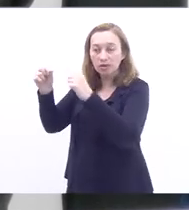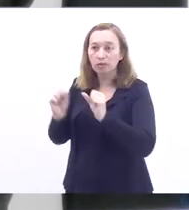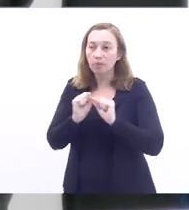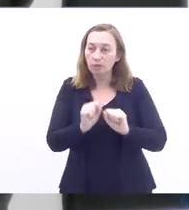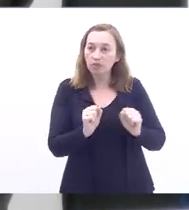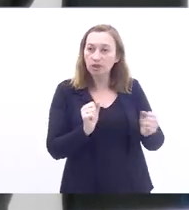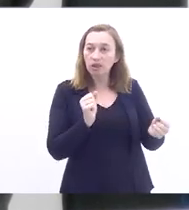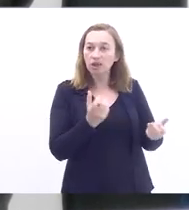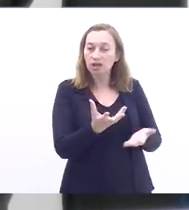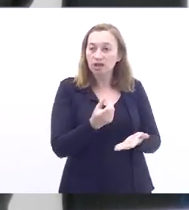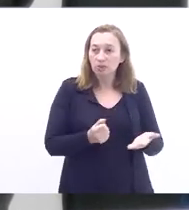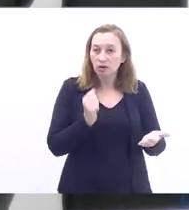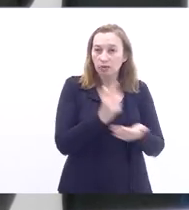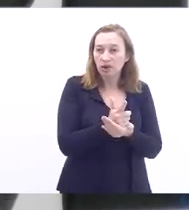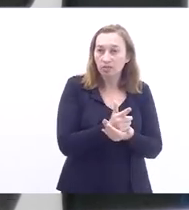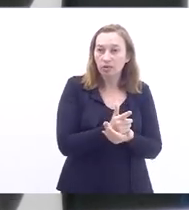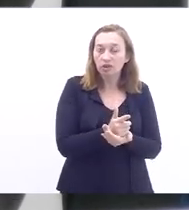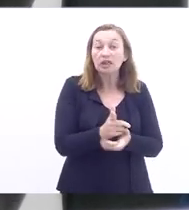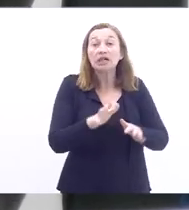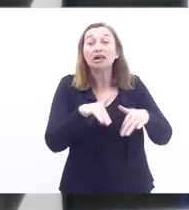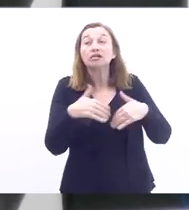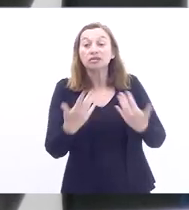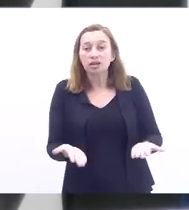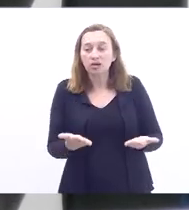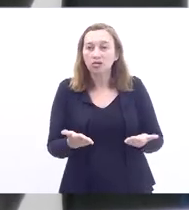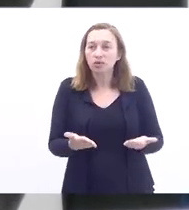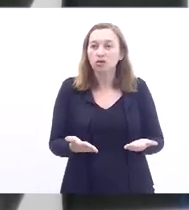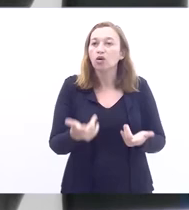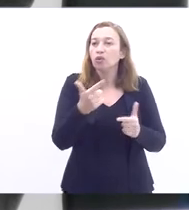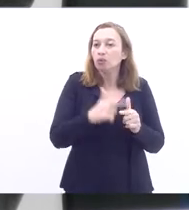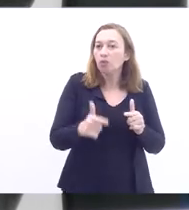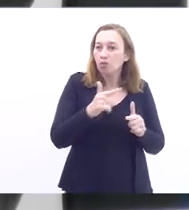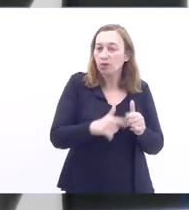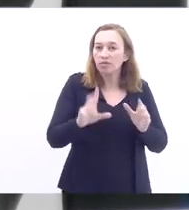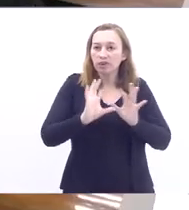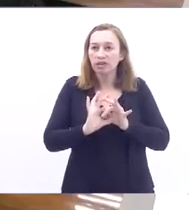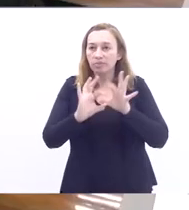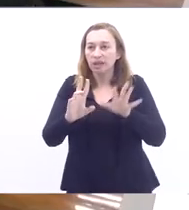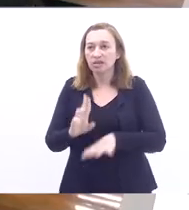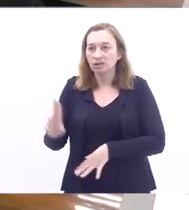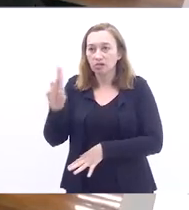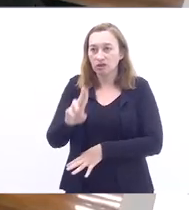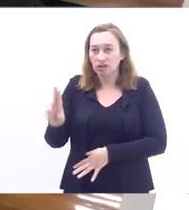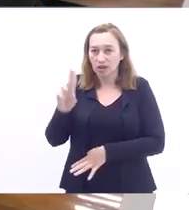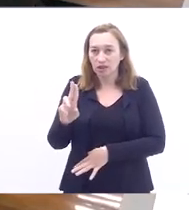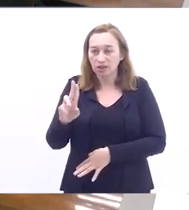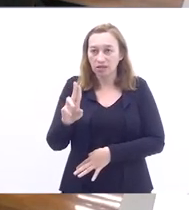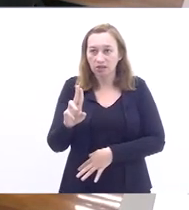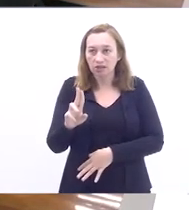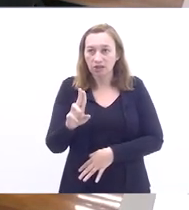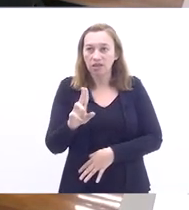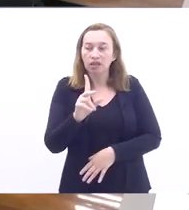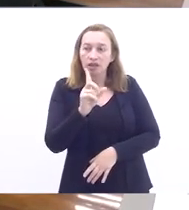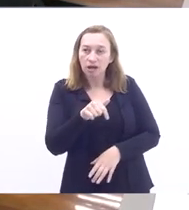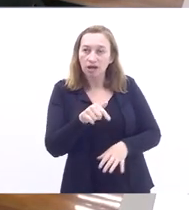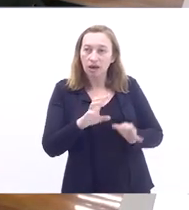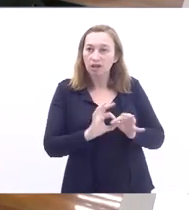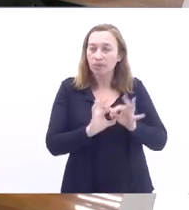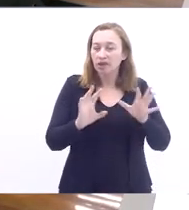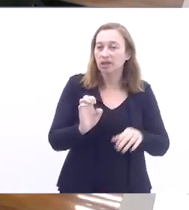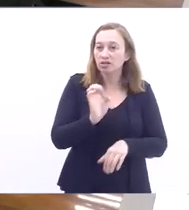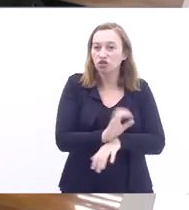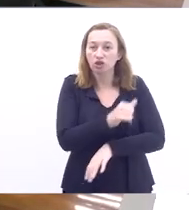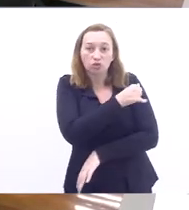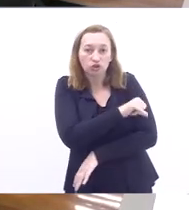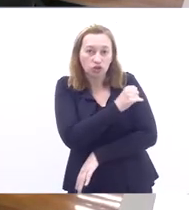poder efetuar o pagamento então para além do problema da autonomia da universidade é a autonomia do Estado do Rio de